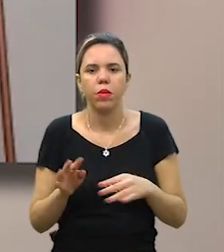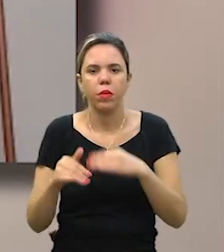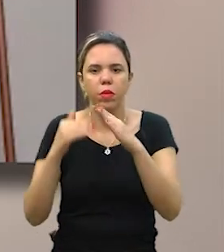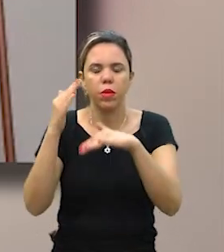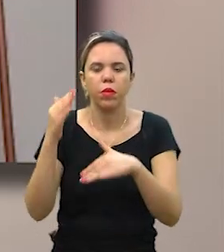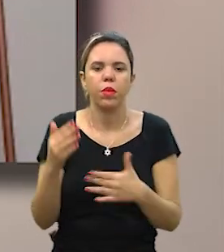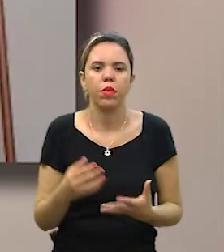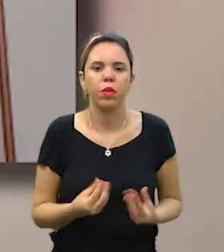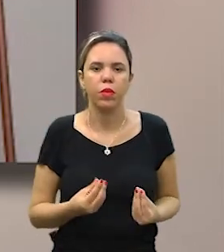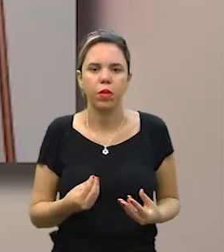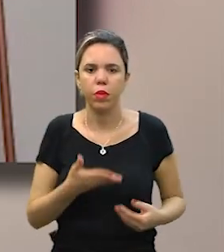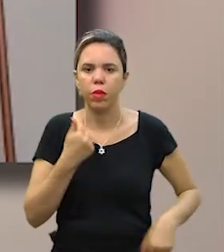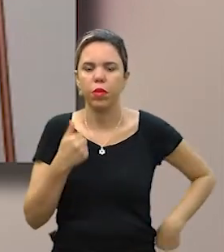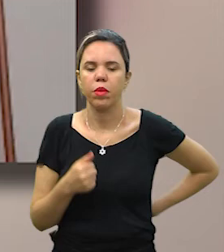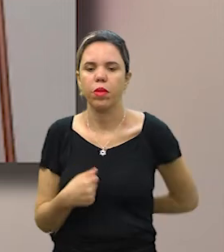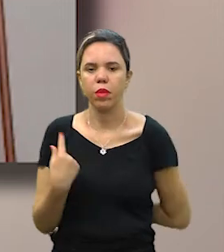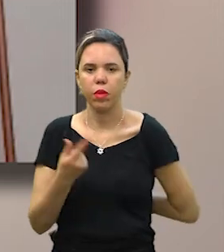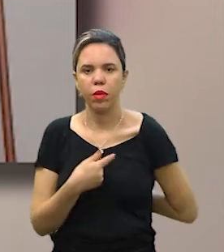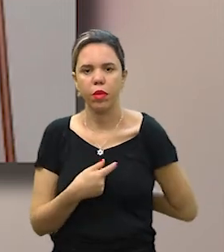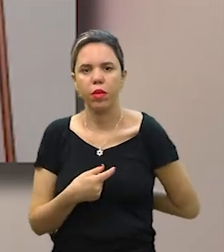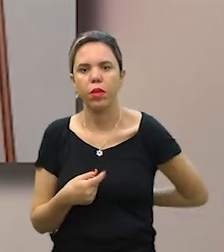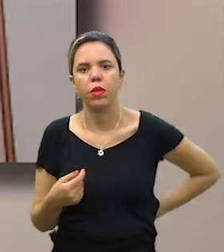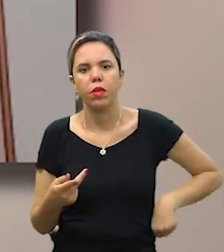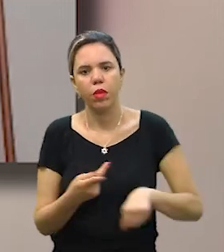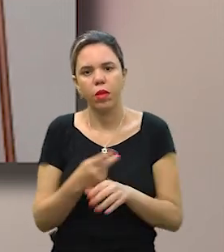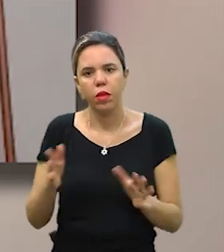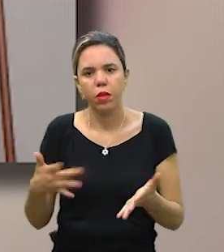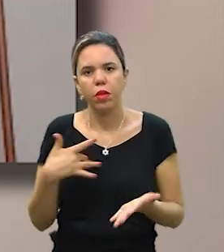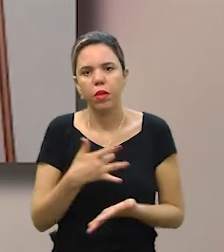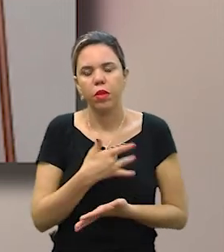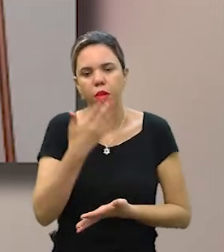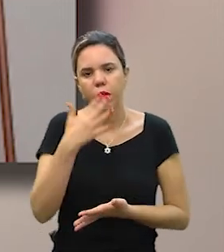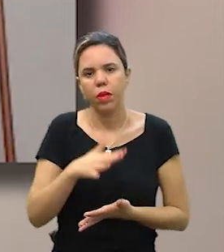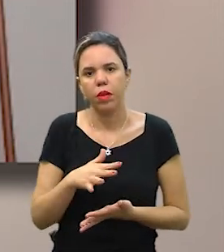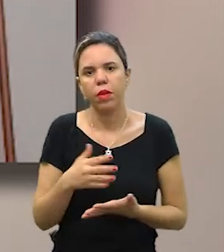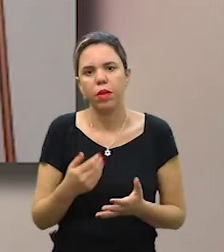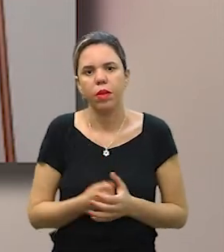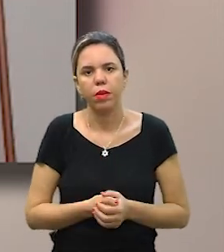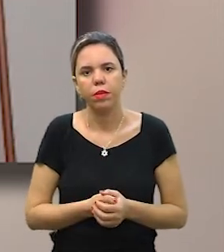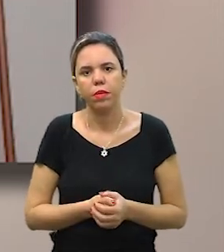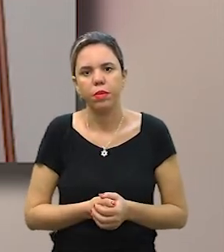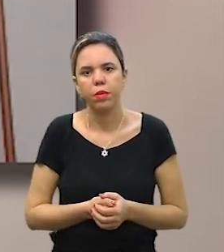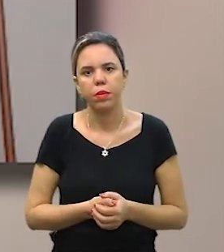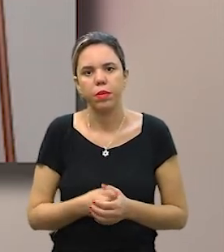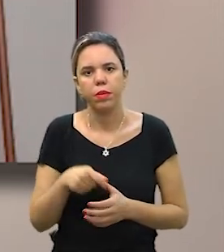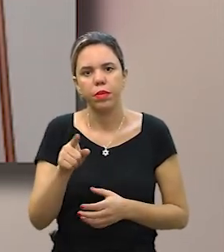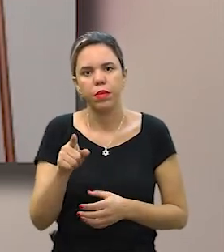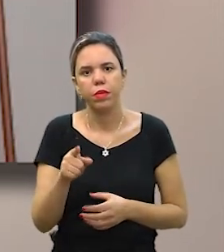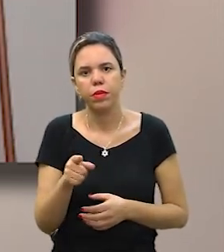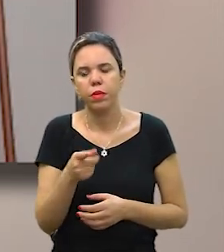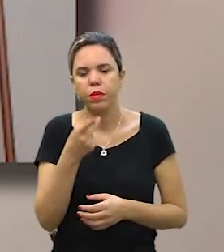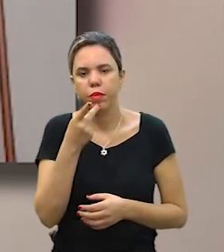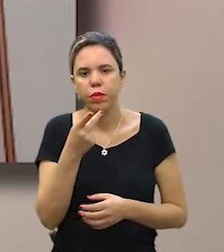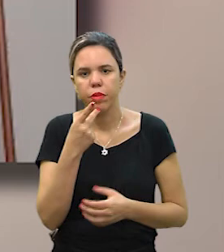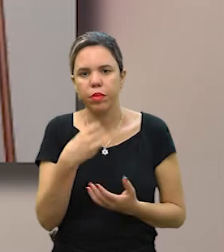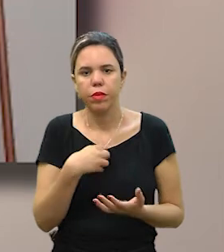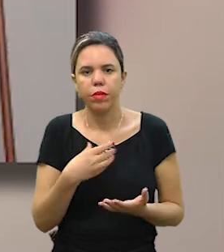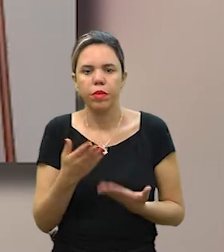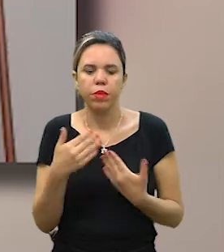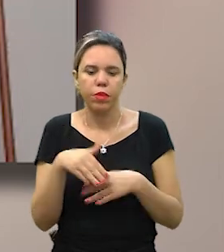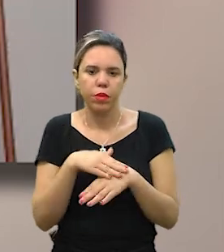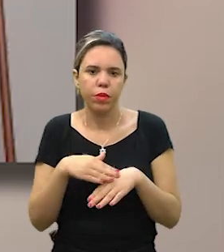pediatria evoluiu e evoluiu para melhor, para a gente proporcionar saúde para esses pequenos. Então, quando você aborda